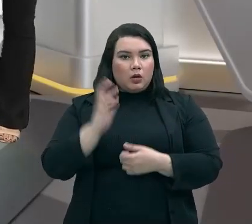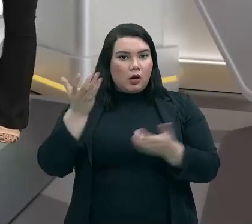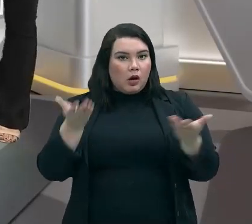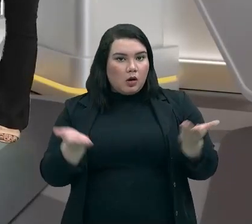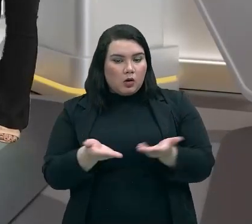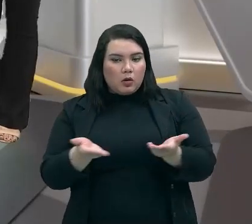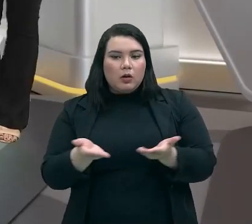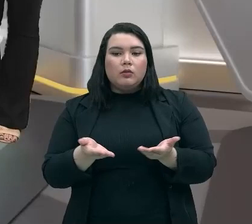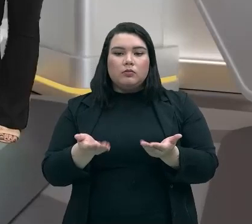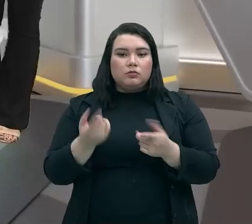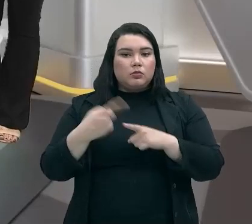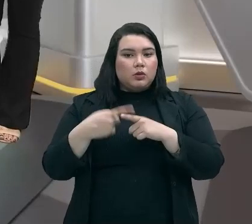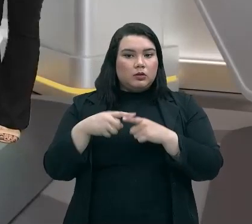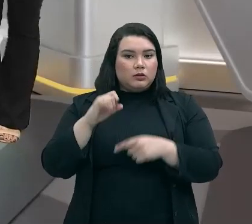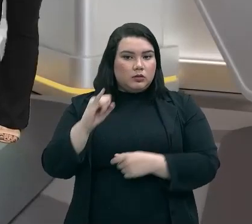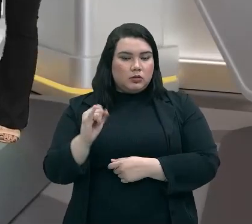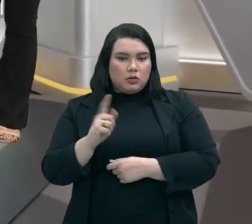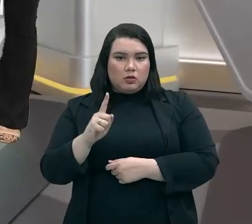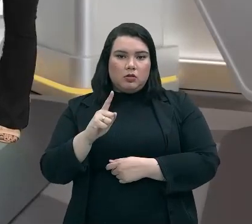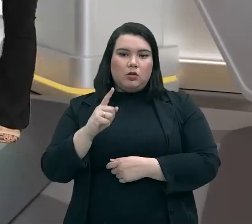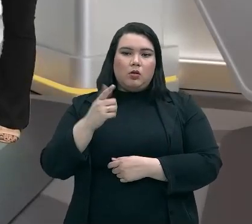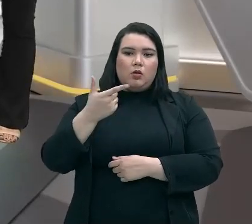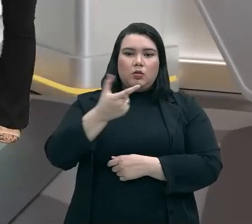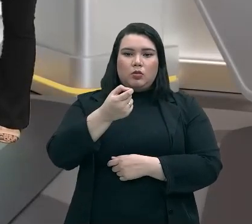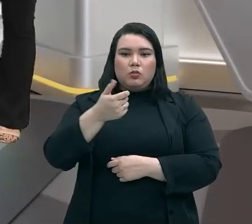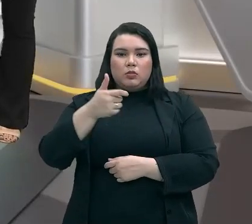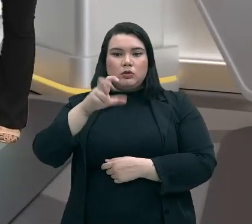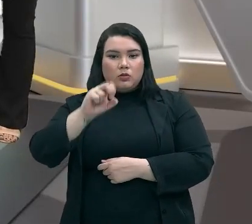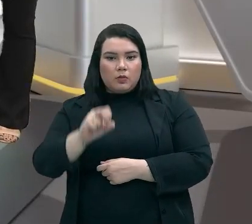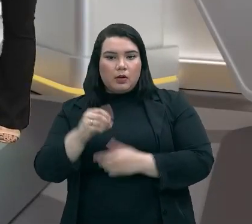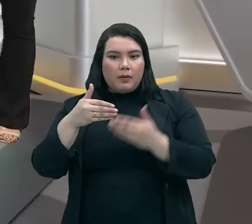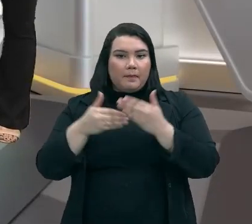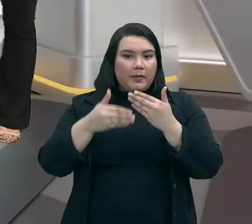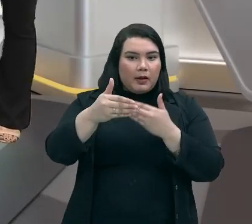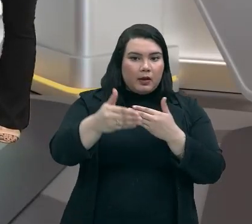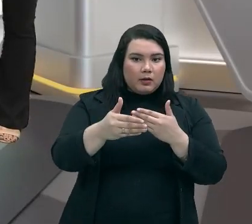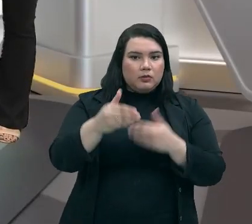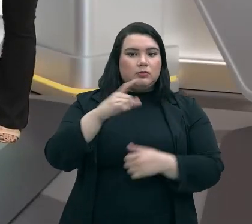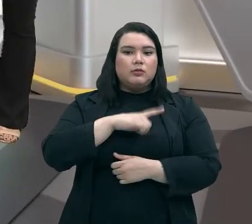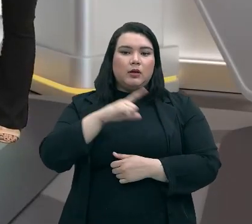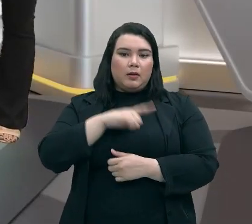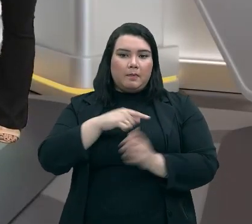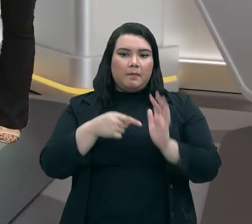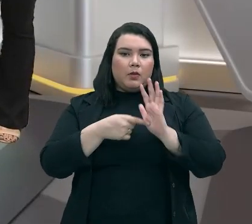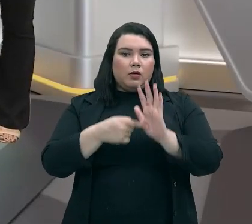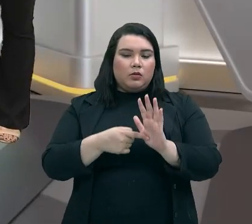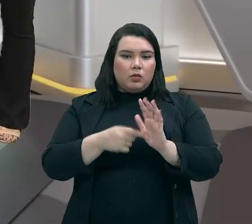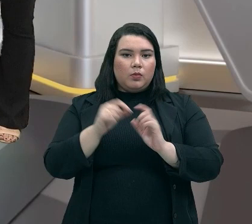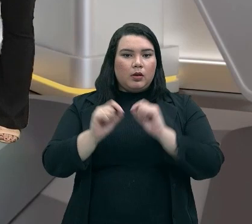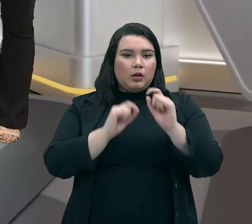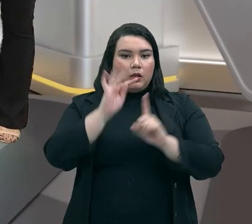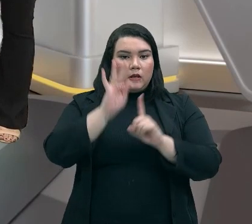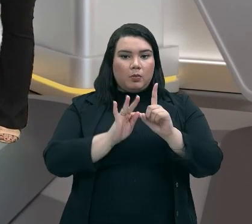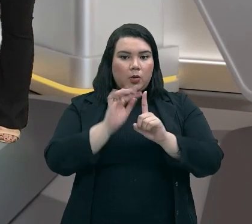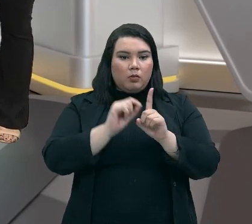agora, porque senão 2050 está aí, 2050 já tem previsão para alta de